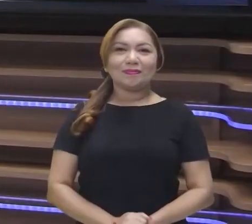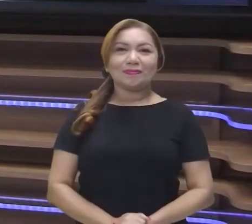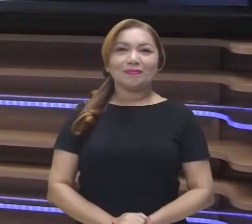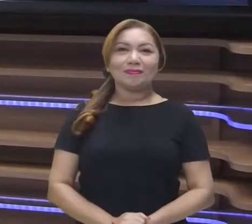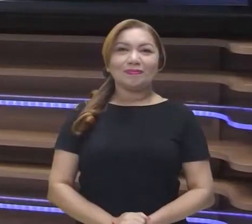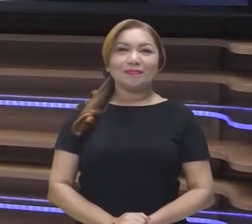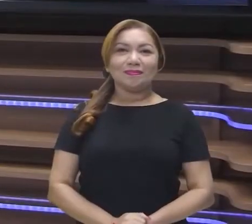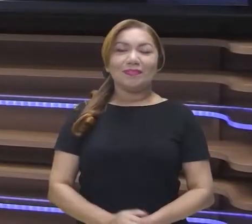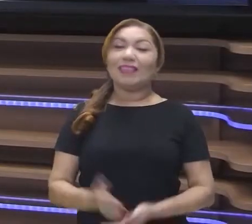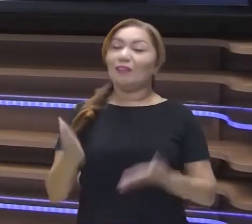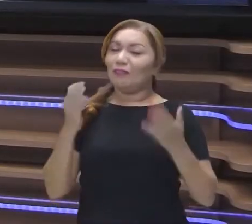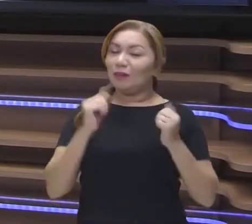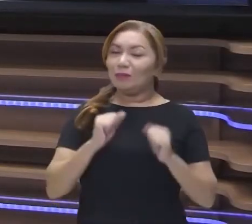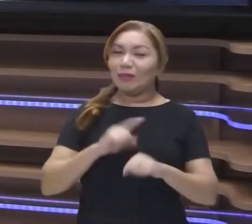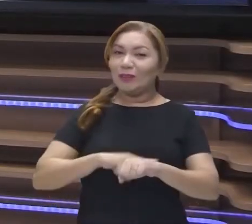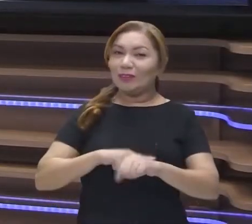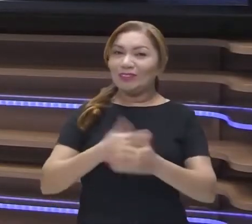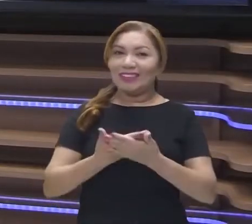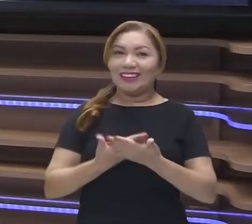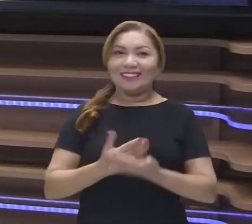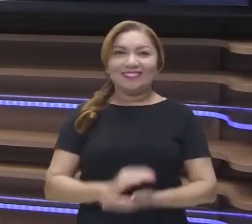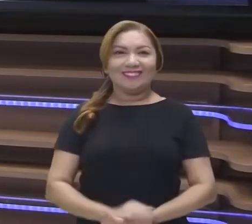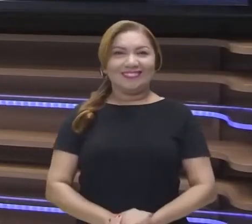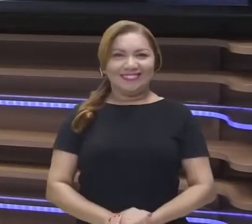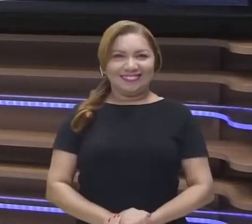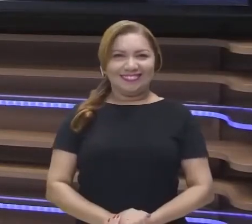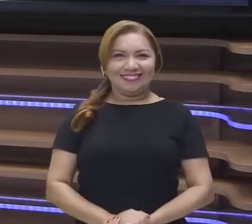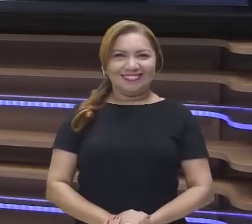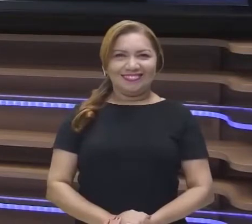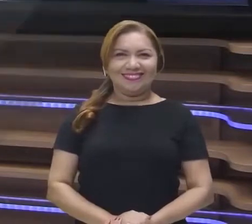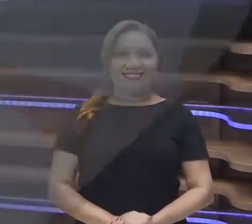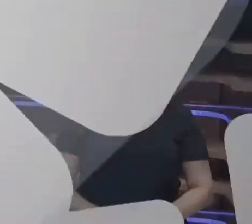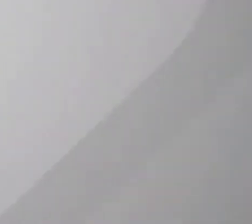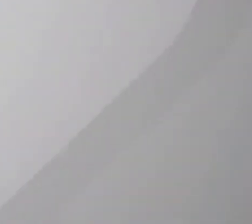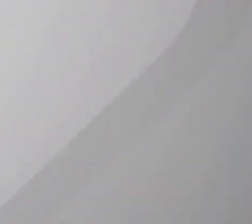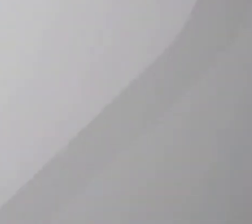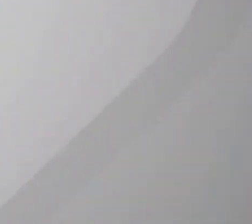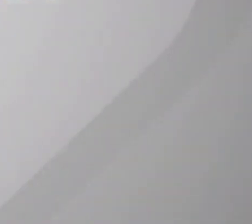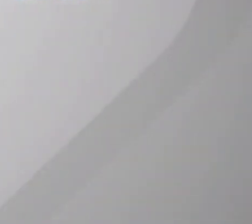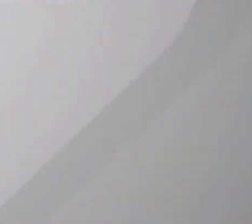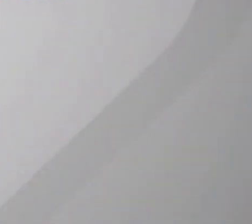Então, nós vamos para a nossa hora de estudar.